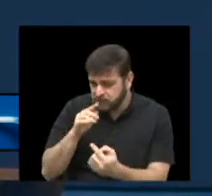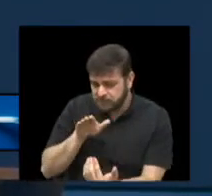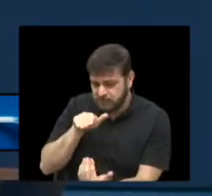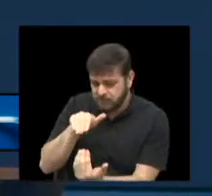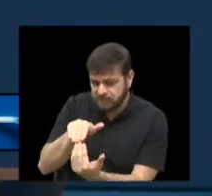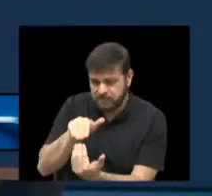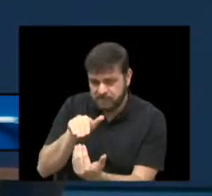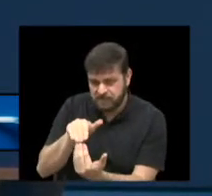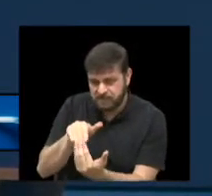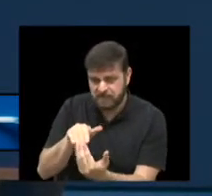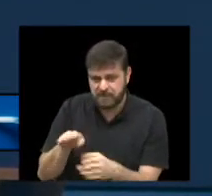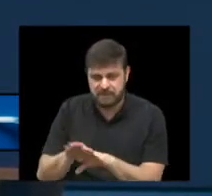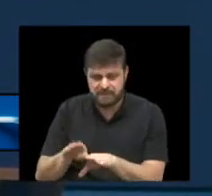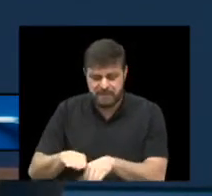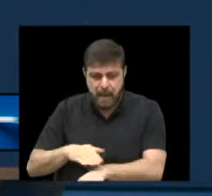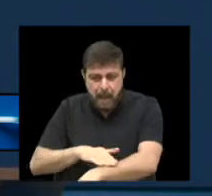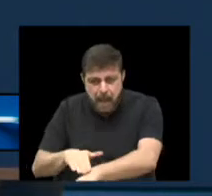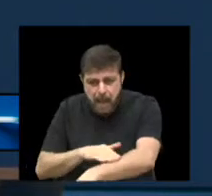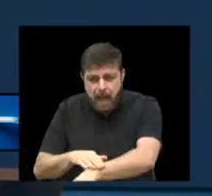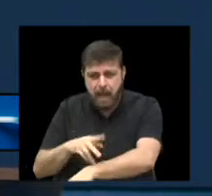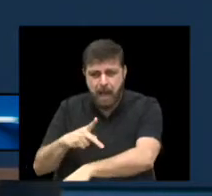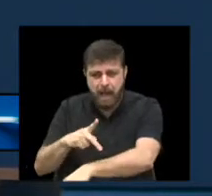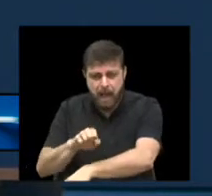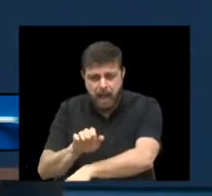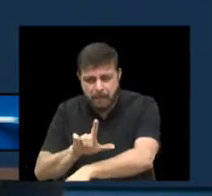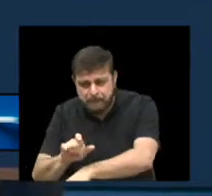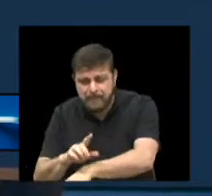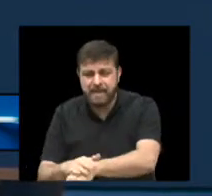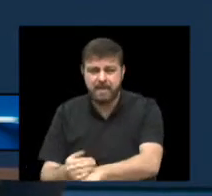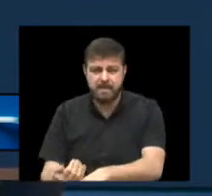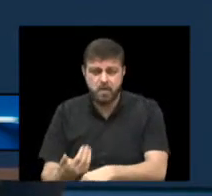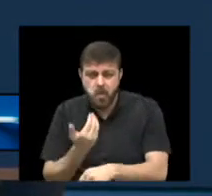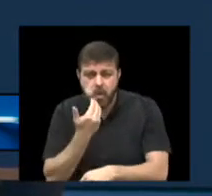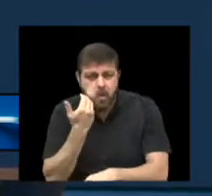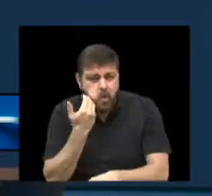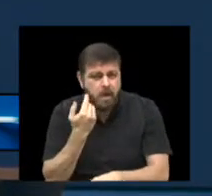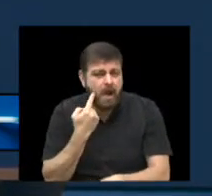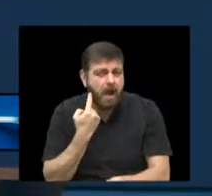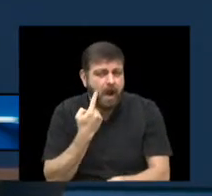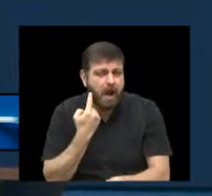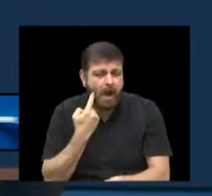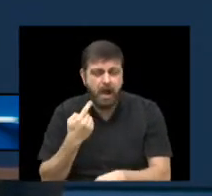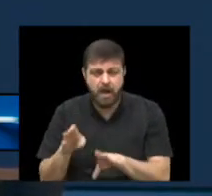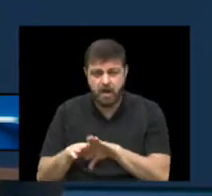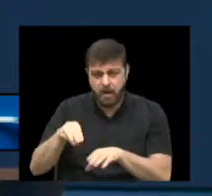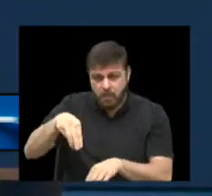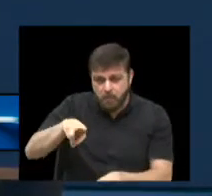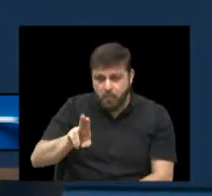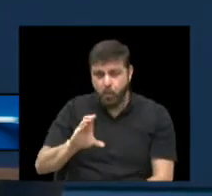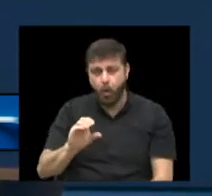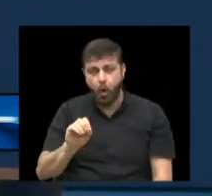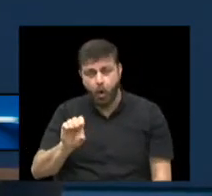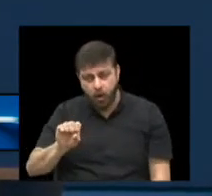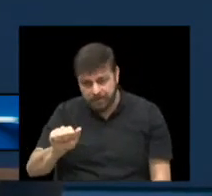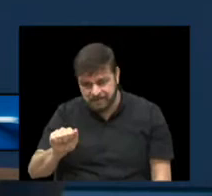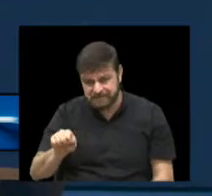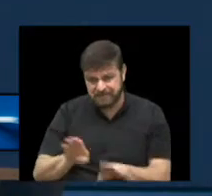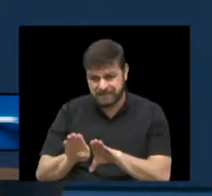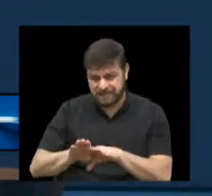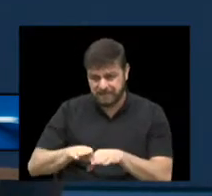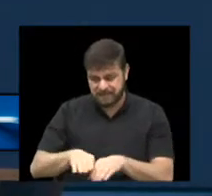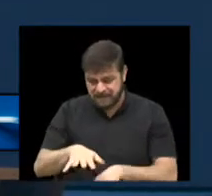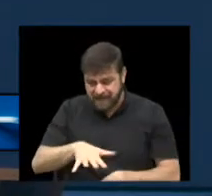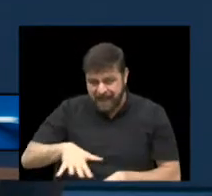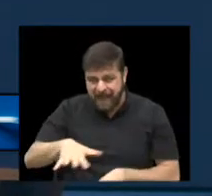de revestimento, seja pele, seja mucosas, e elas provocam na região infectada